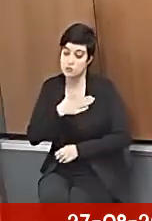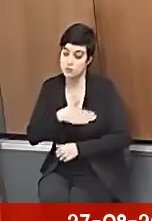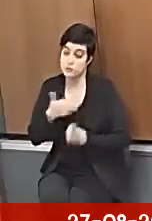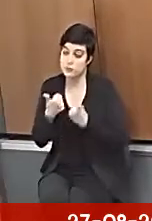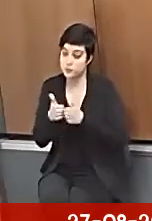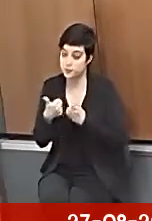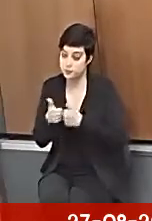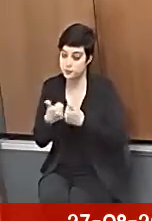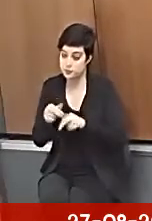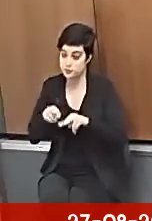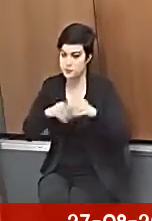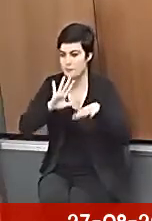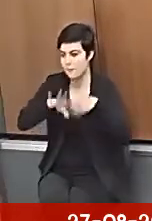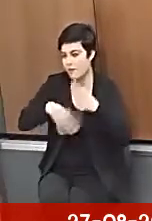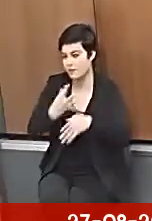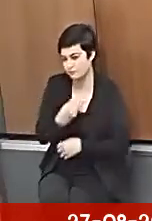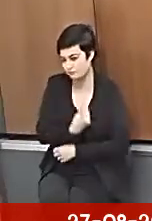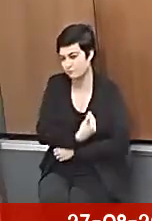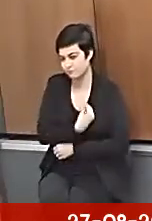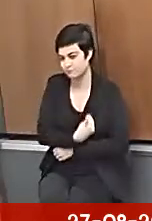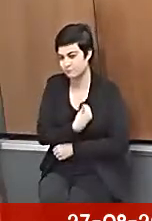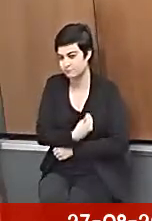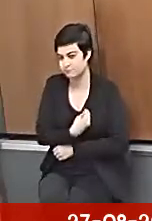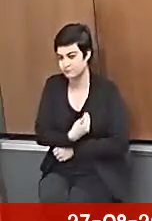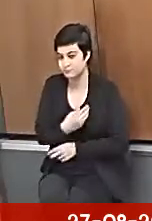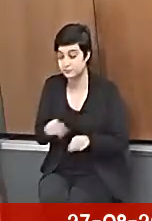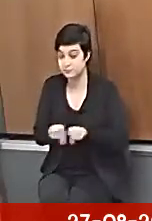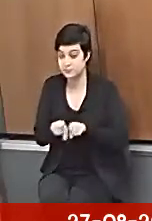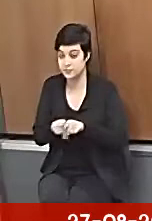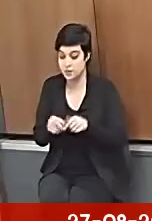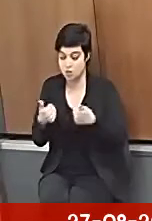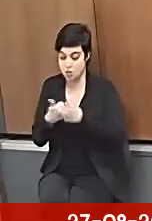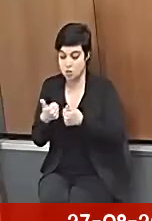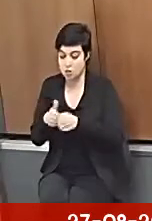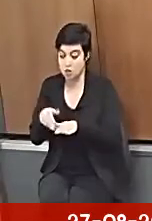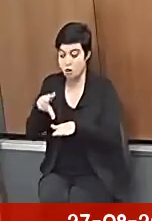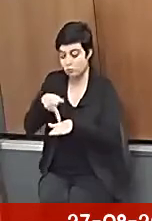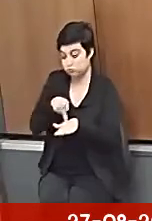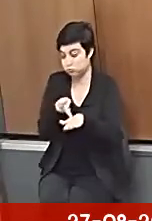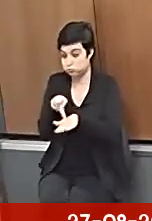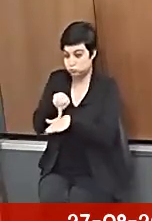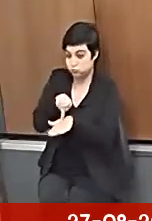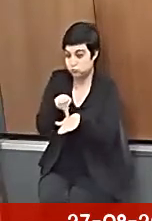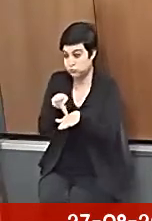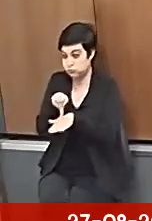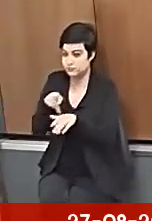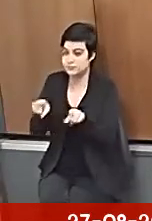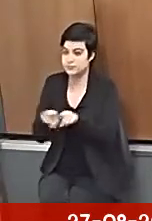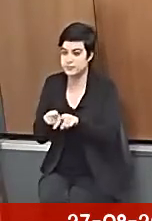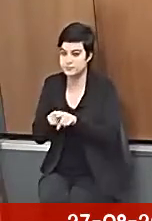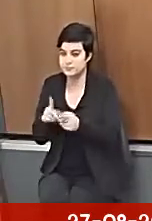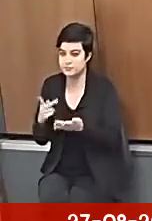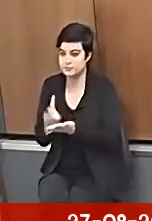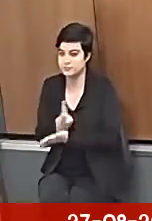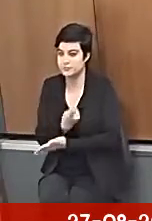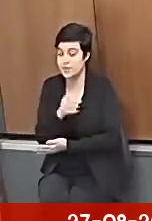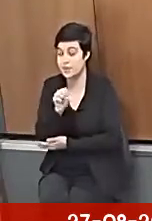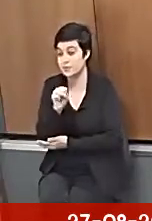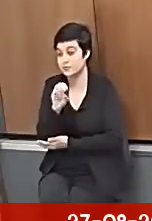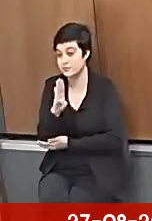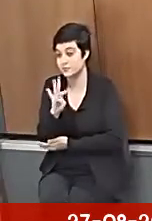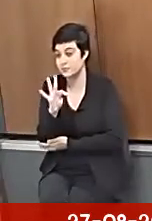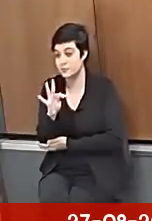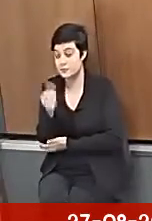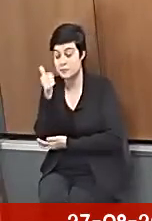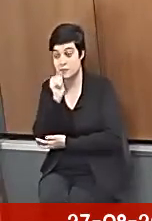pela bagunça nem nclusive de chegar surfar em cima de um survey passei na tv alterosa minha mãe assistiu com